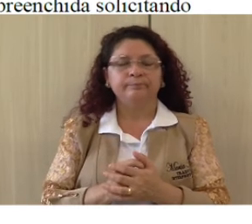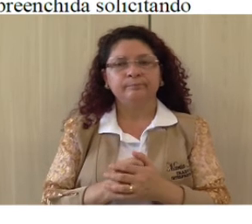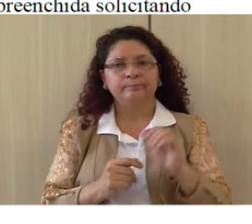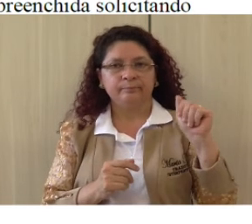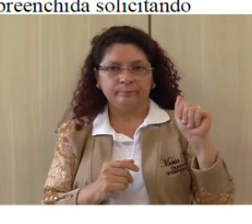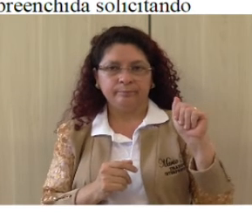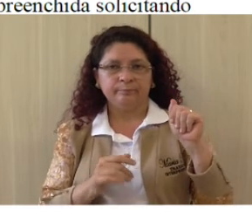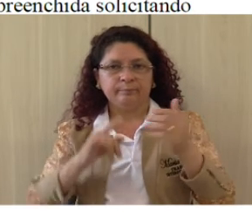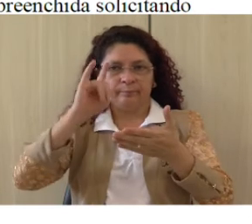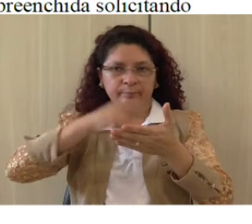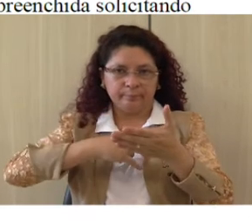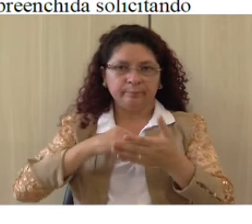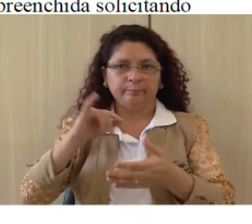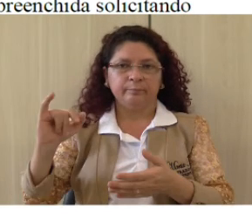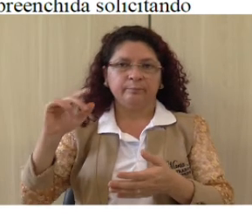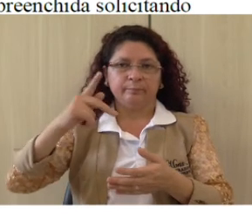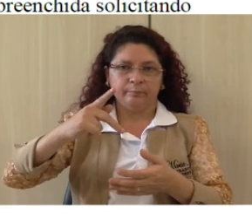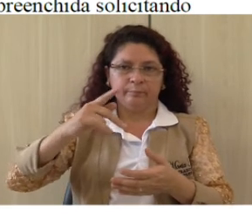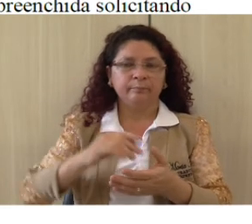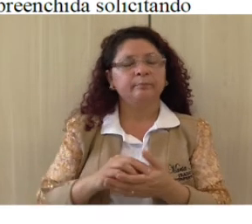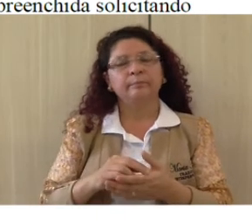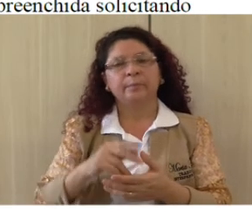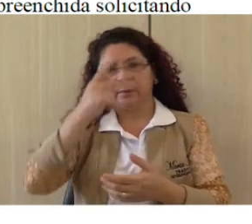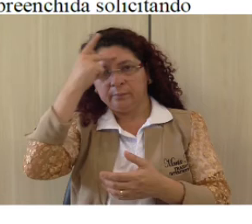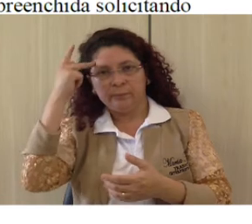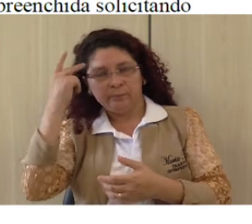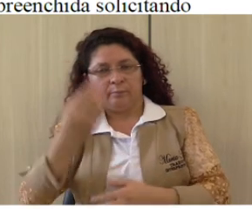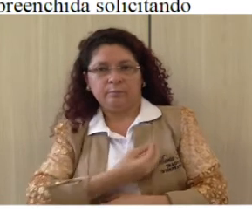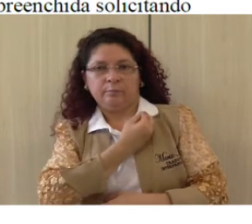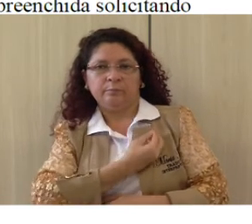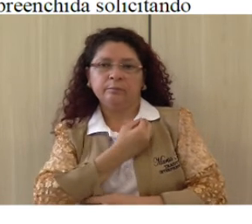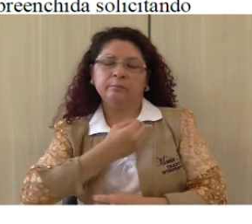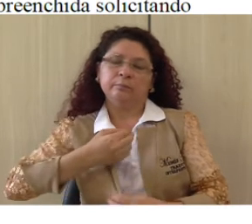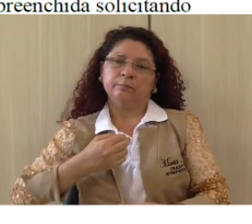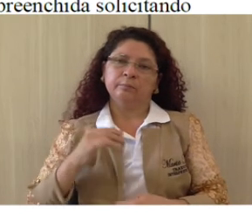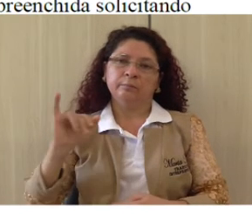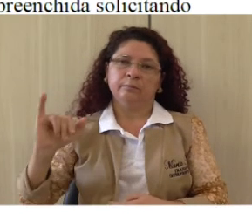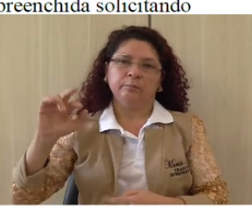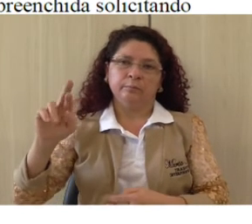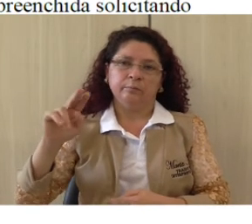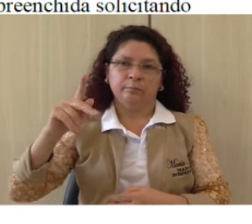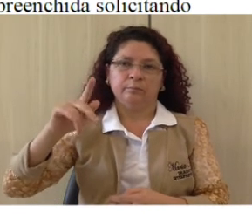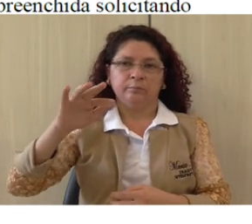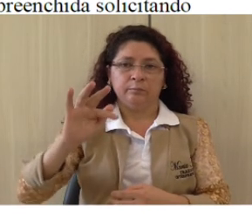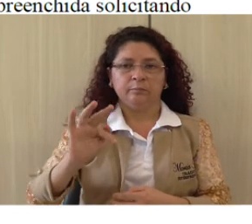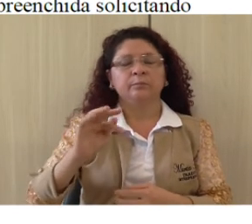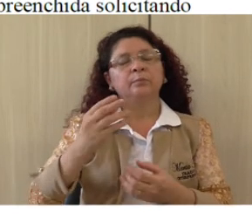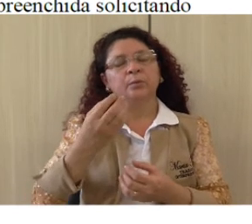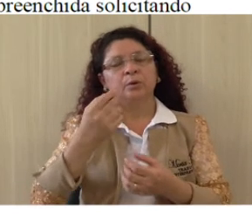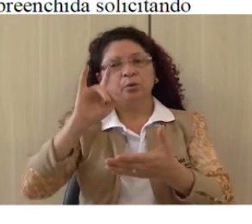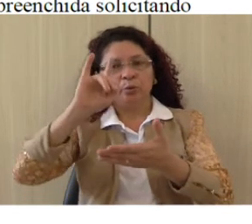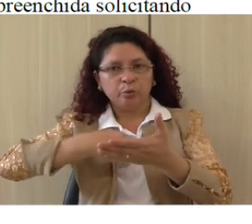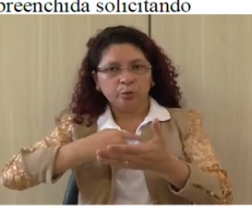A. Declaração de Imposto de Renda, pessoa física, IRPF, acompanhada do recibo de